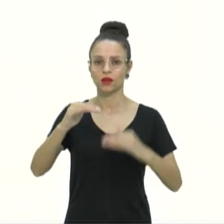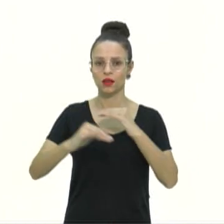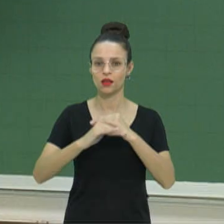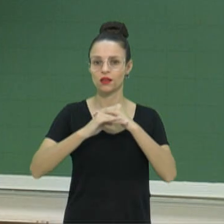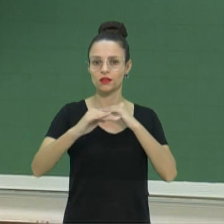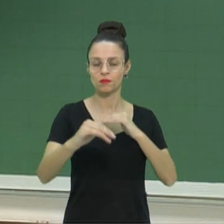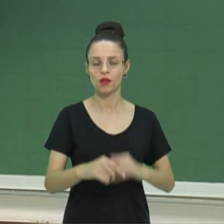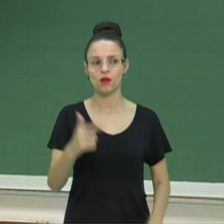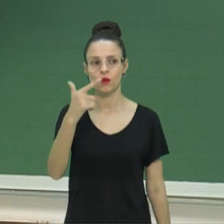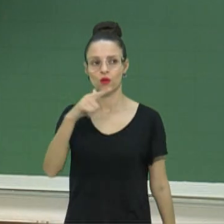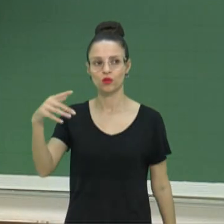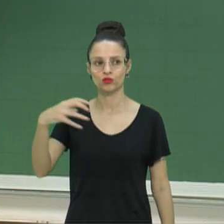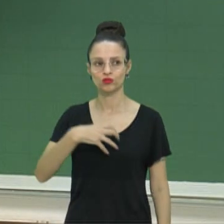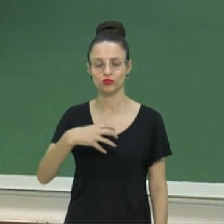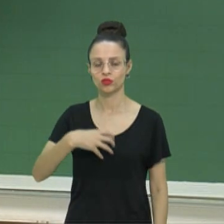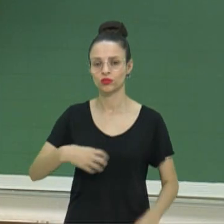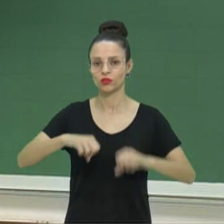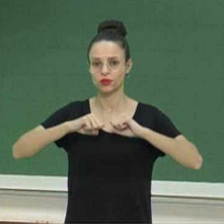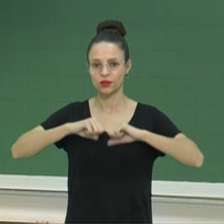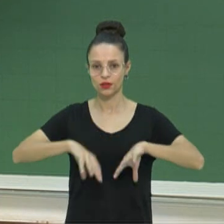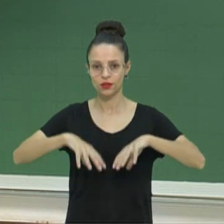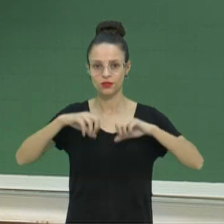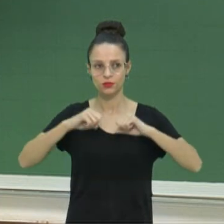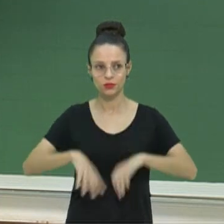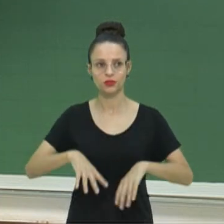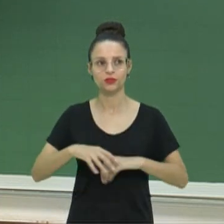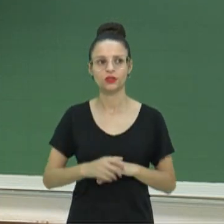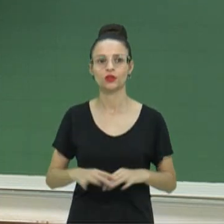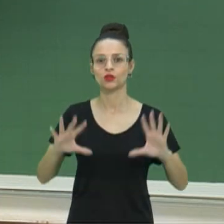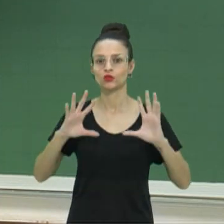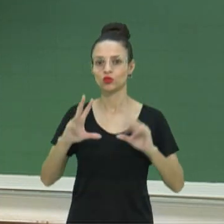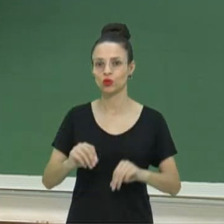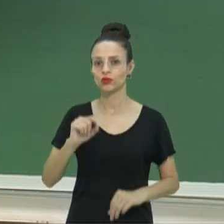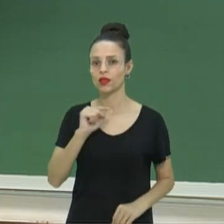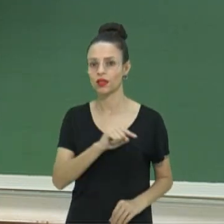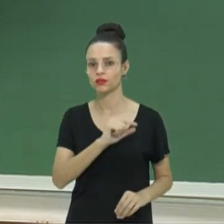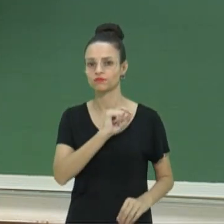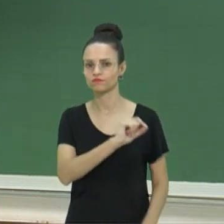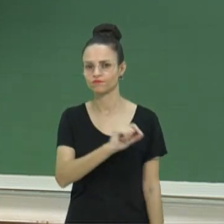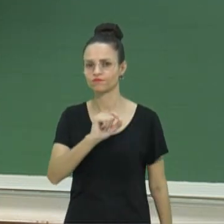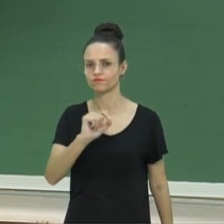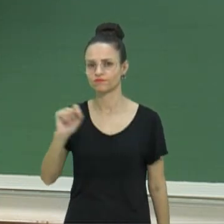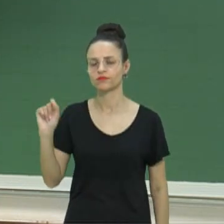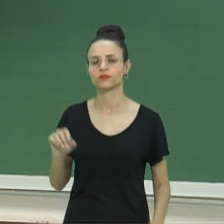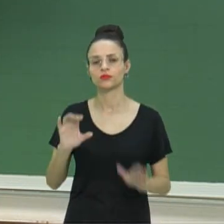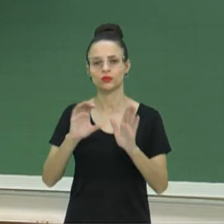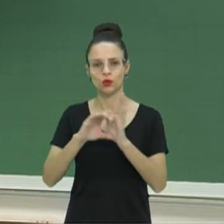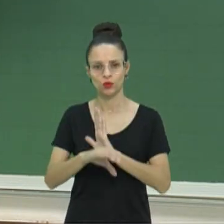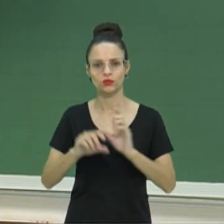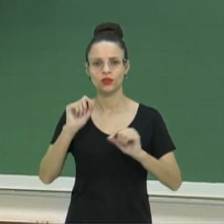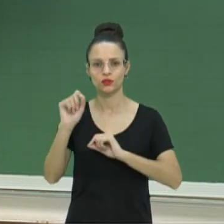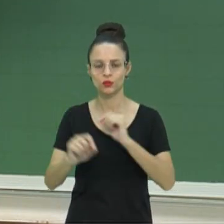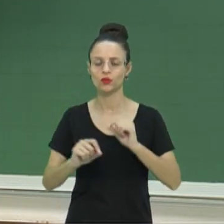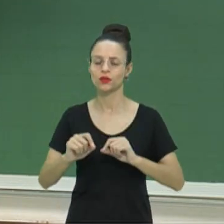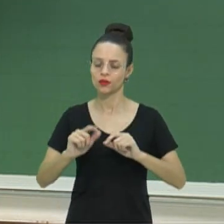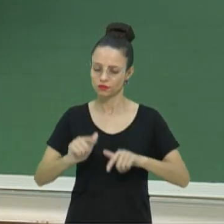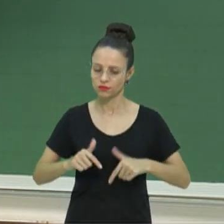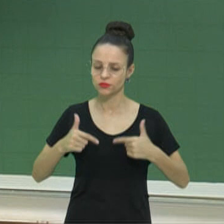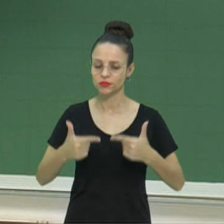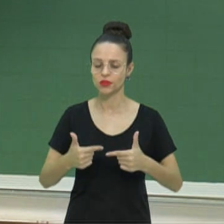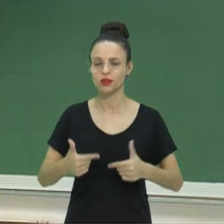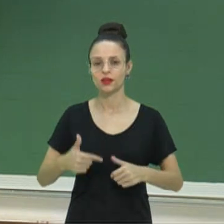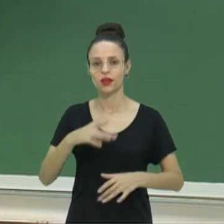temos outra situação de respiração. Então, todos esses conceitos são trabalhados dentro de